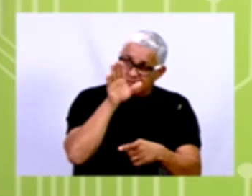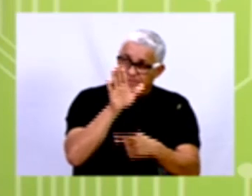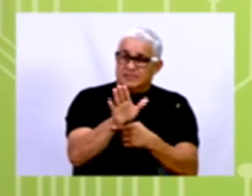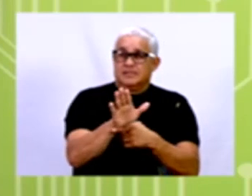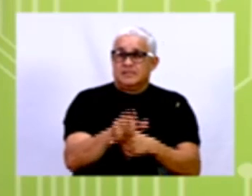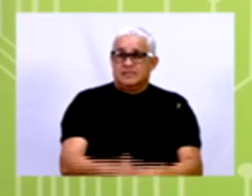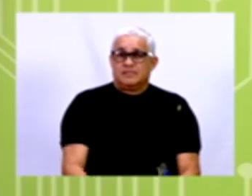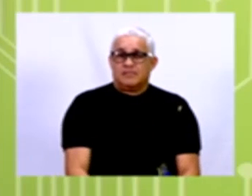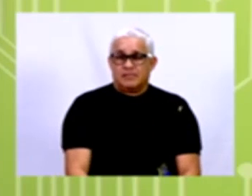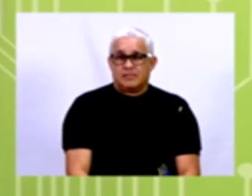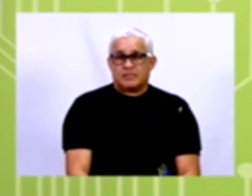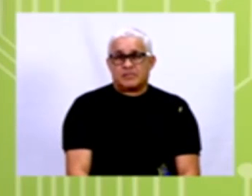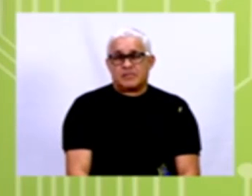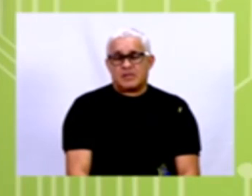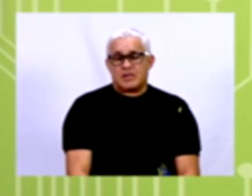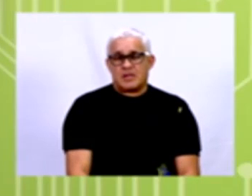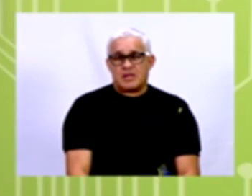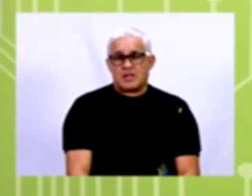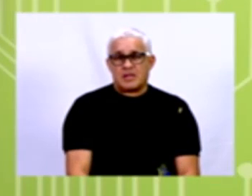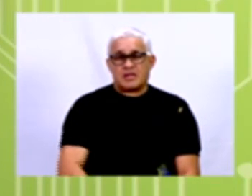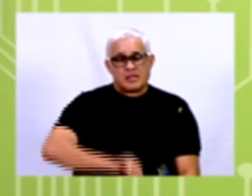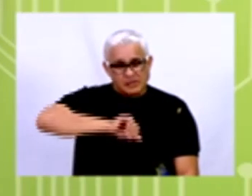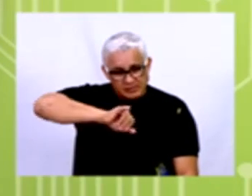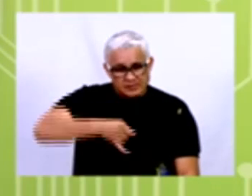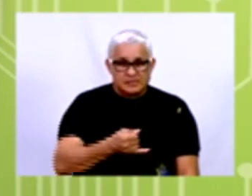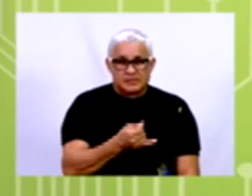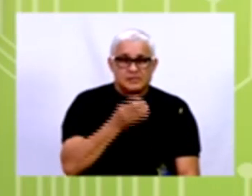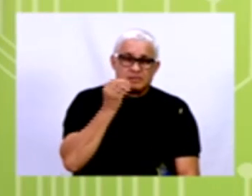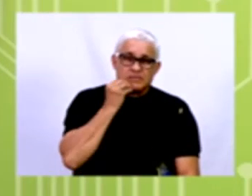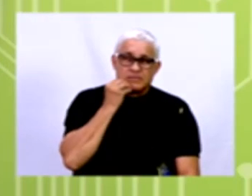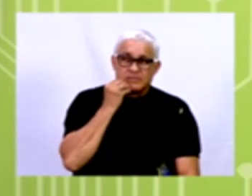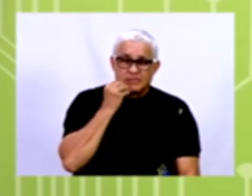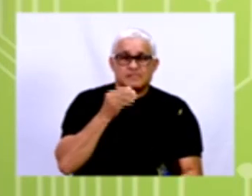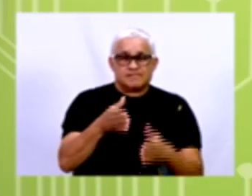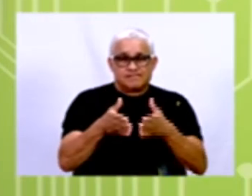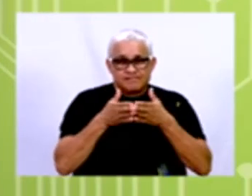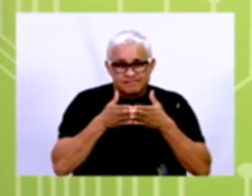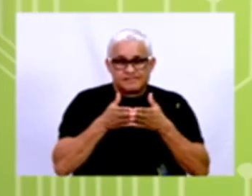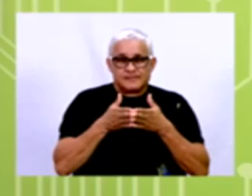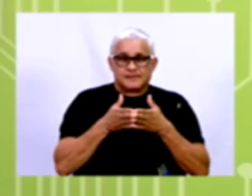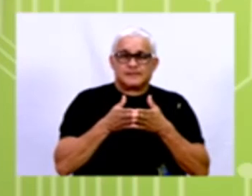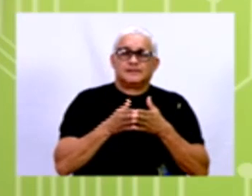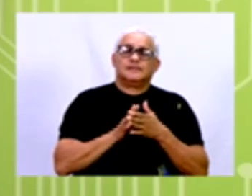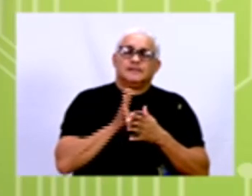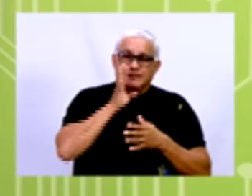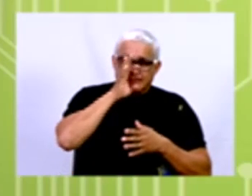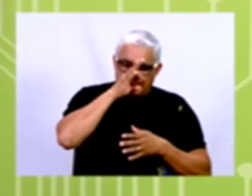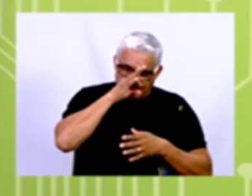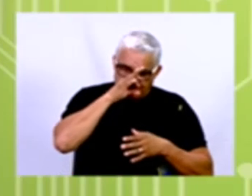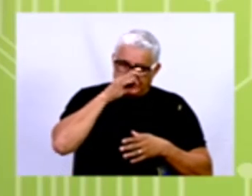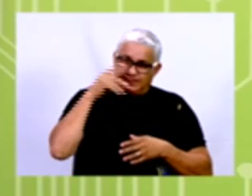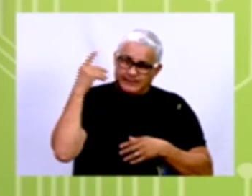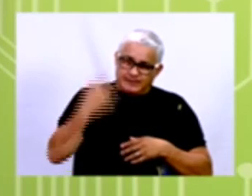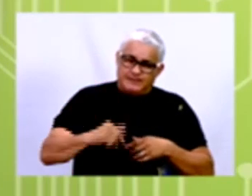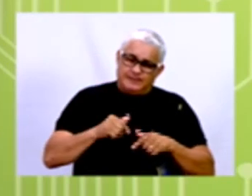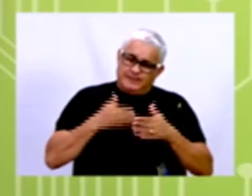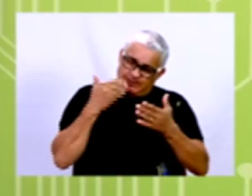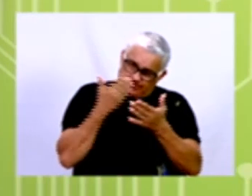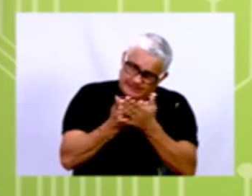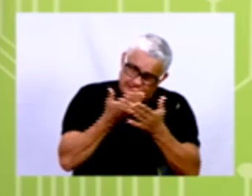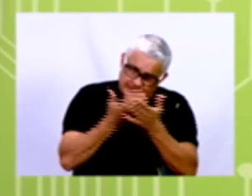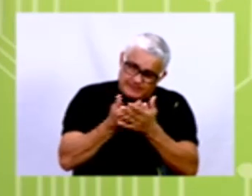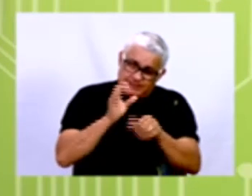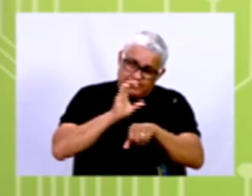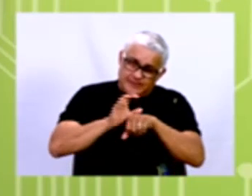o mais proveitoso possível. Eu peço que vocês tenham garra, disposição e levem o curso